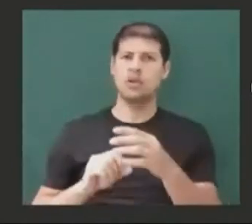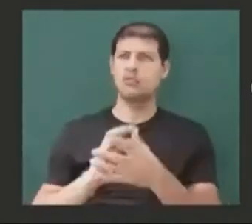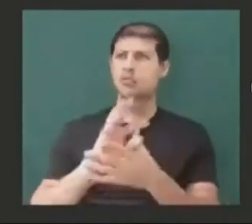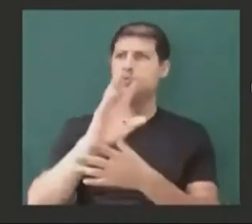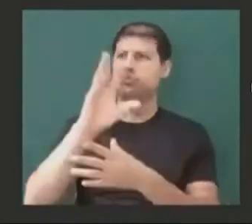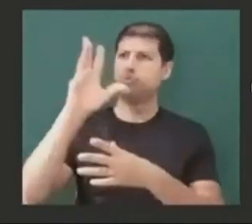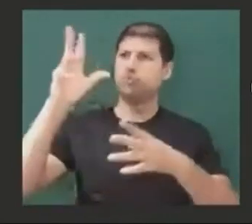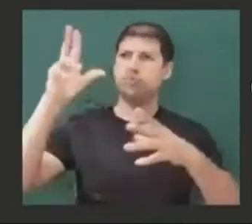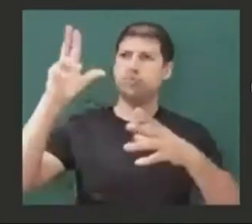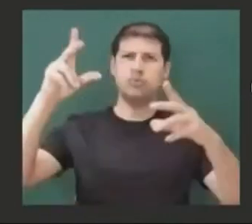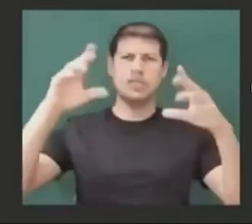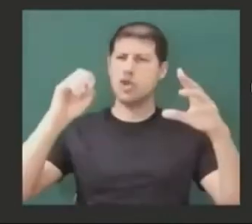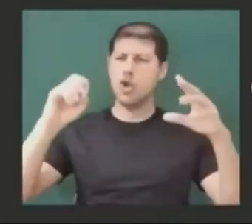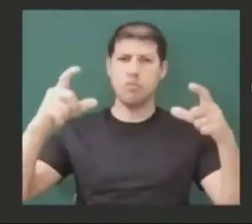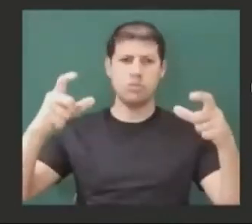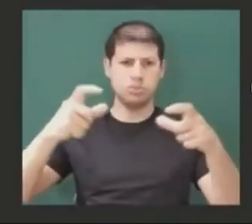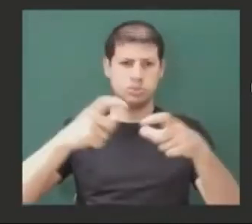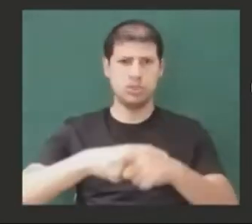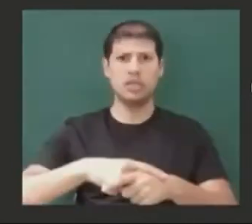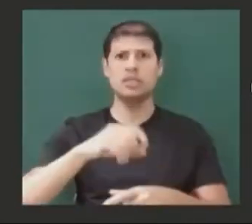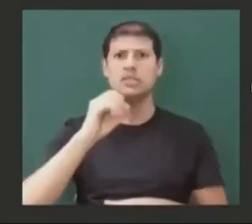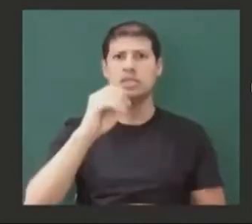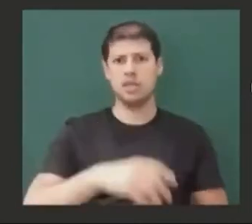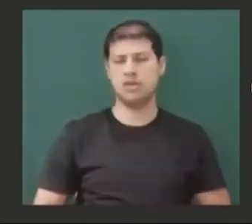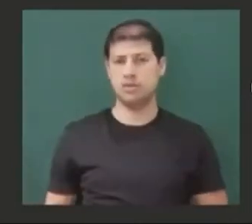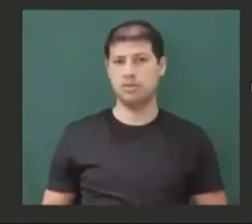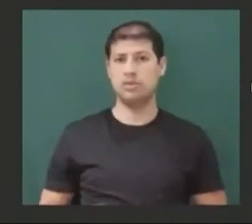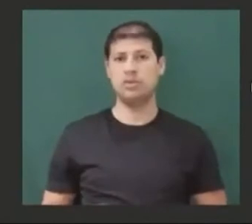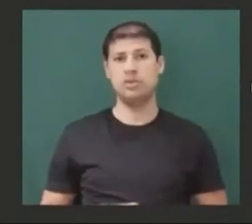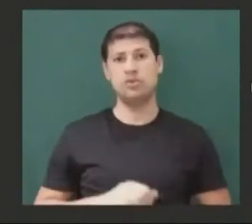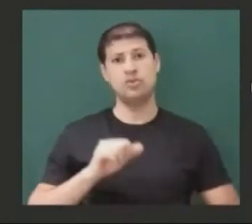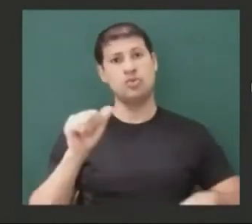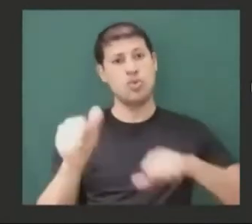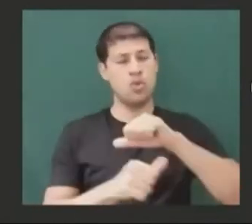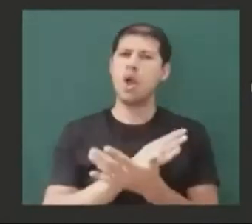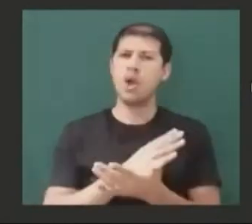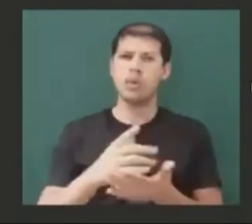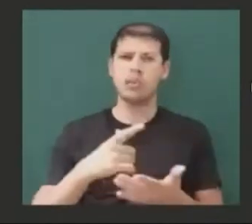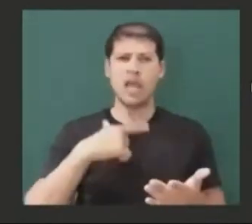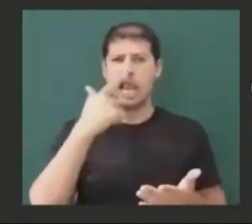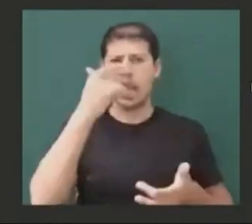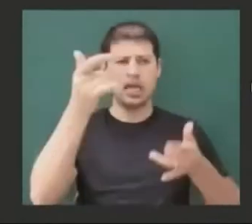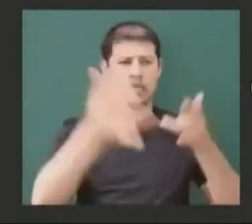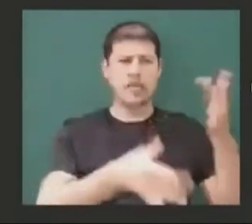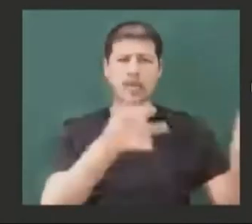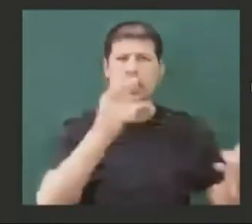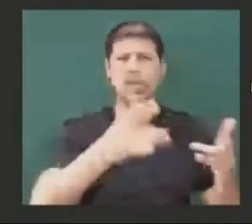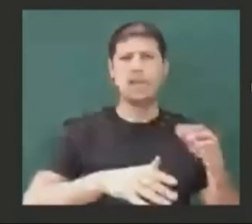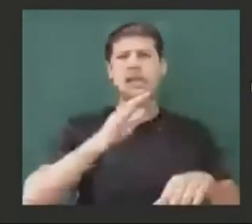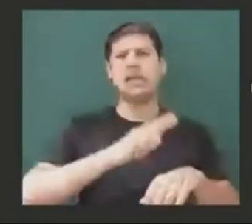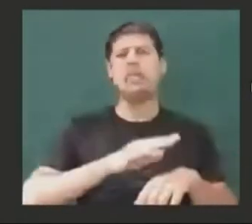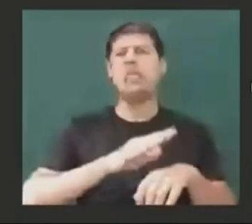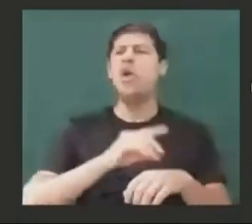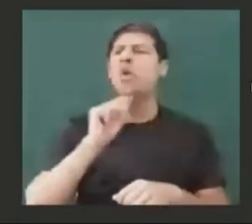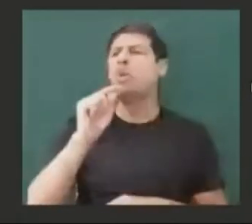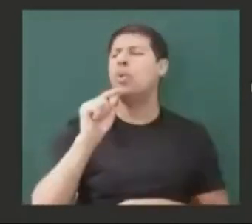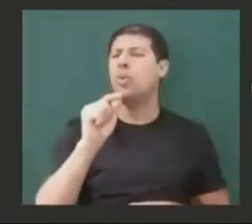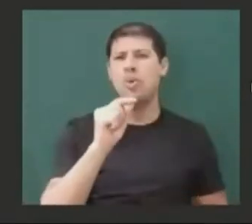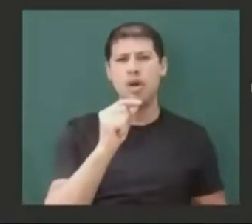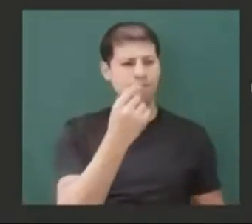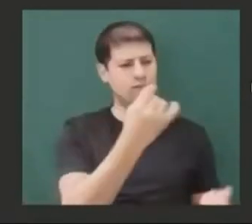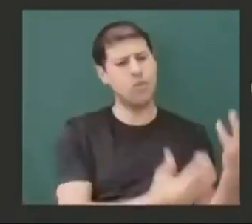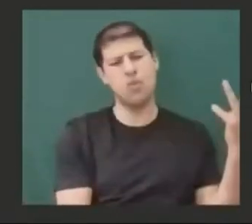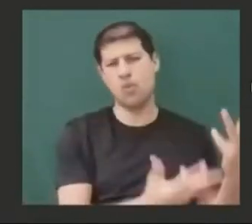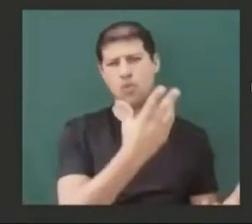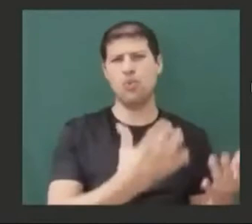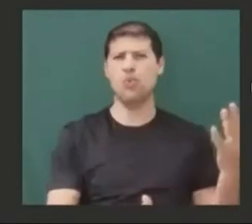zero. Em contraste, os sistemas baseados em descarte dependem da incineração,